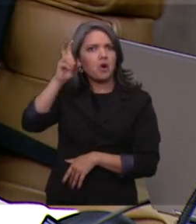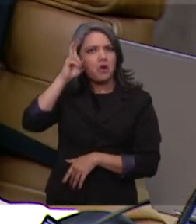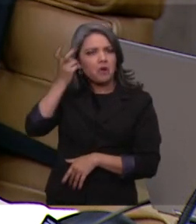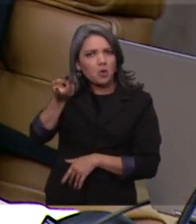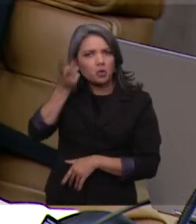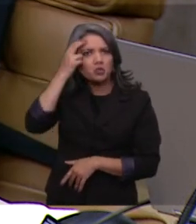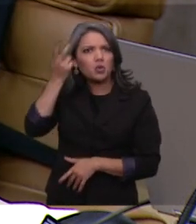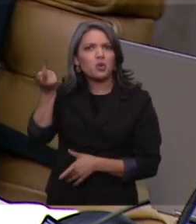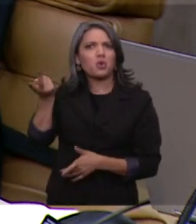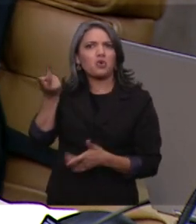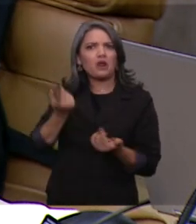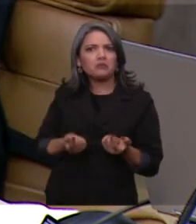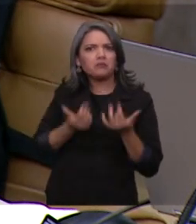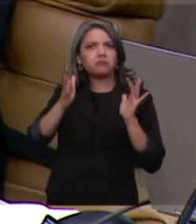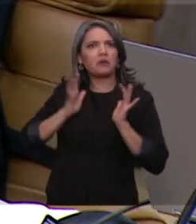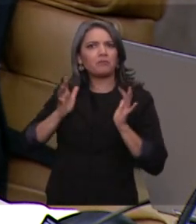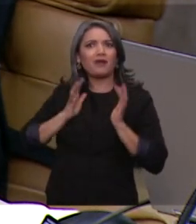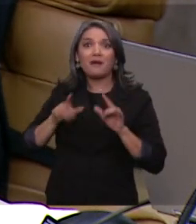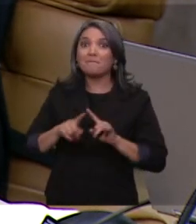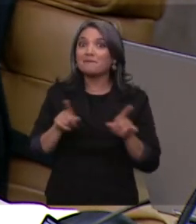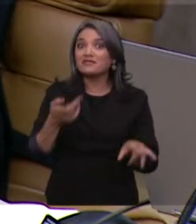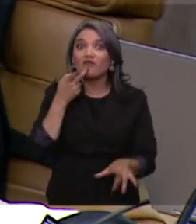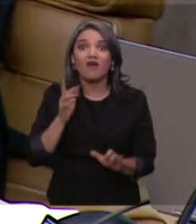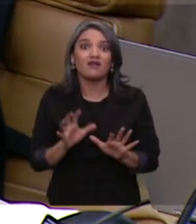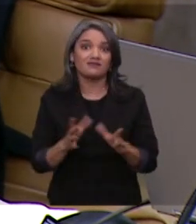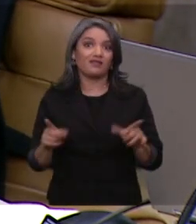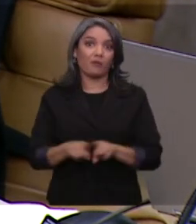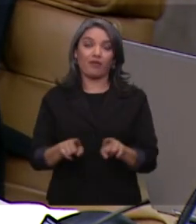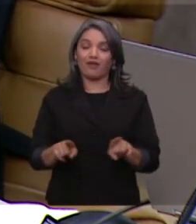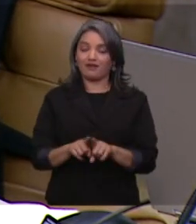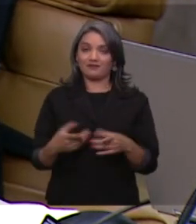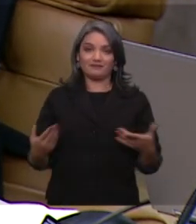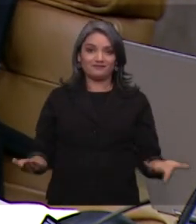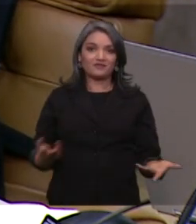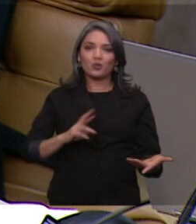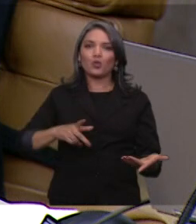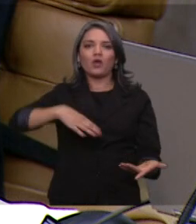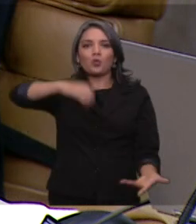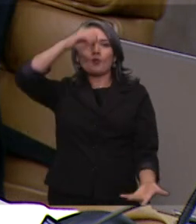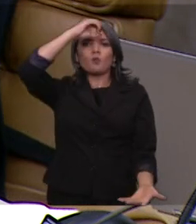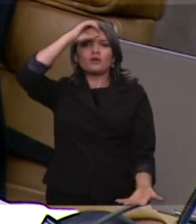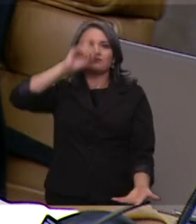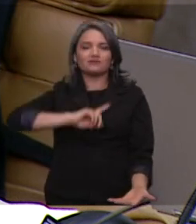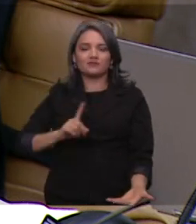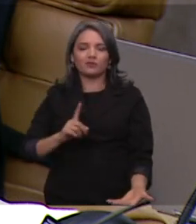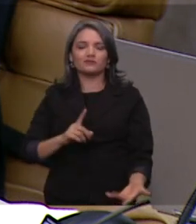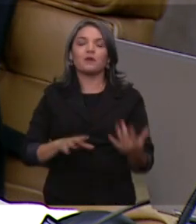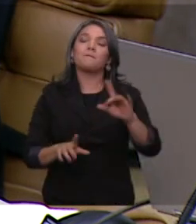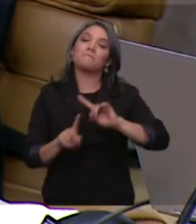economicamente. Mas não é aqui que nós vamos resolver, apenas vamos traçar o que a Constituição estabelece num quadro que é